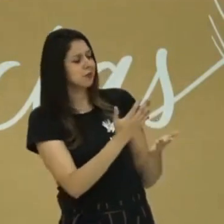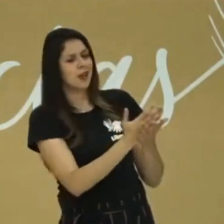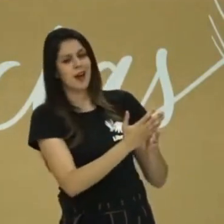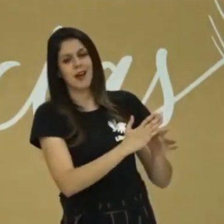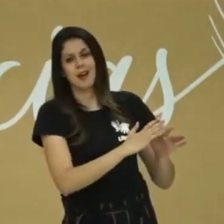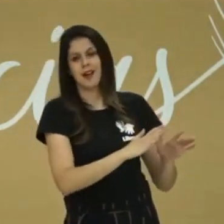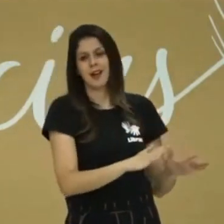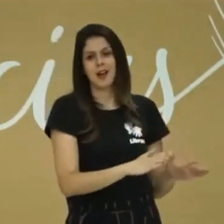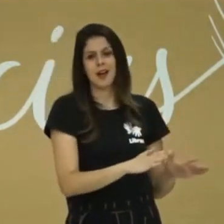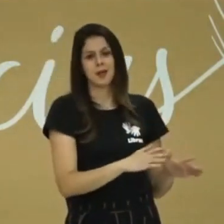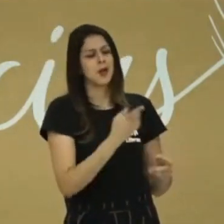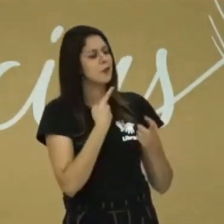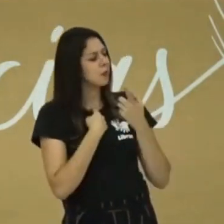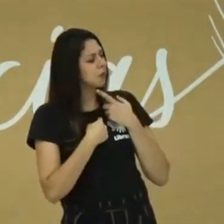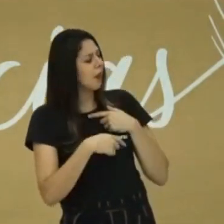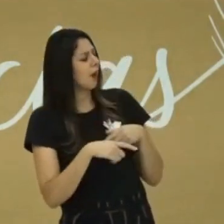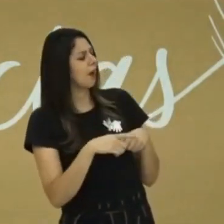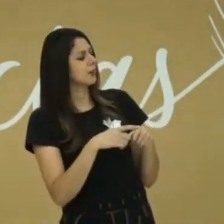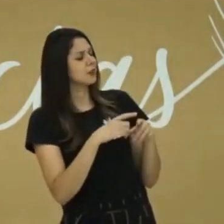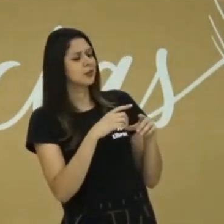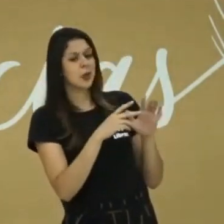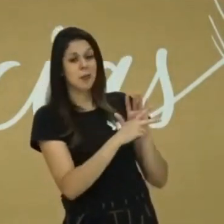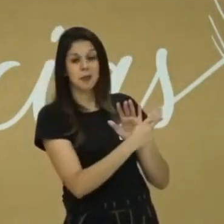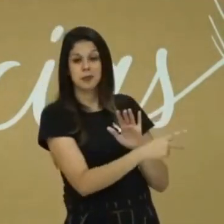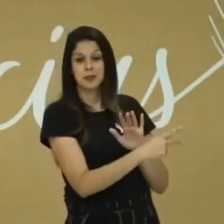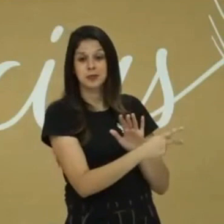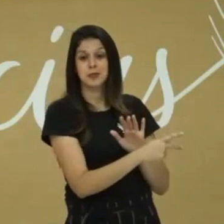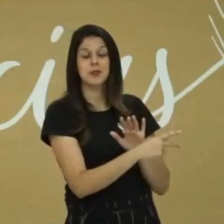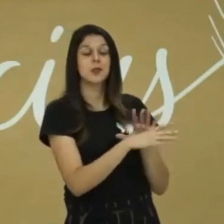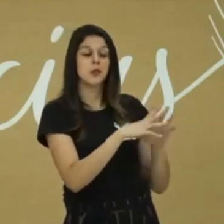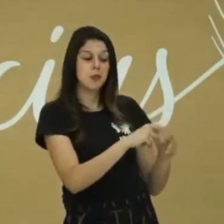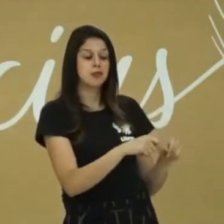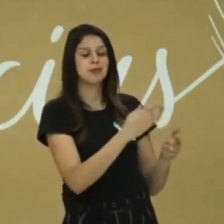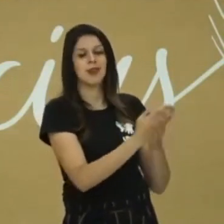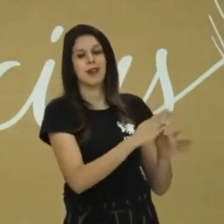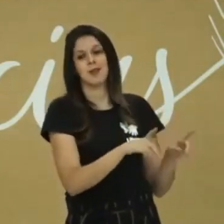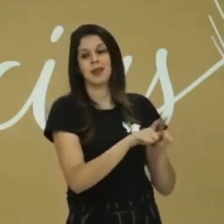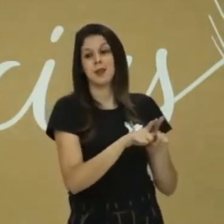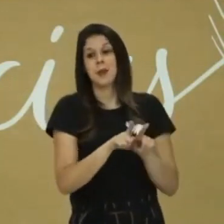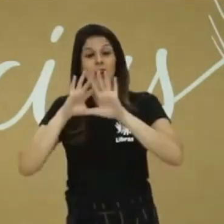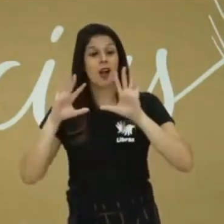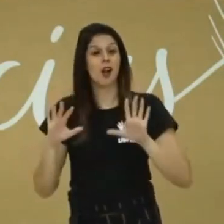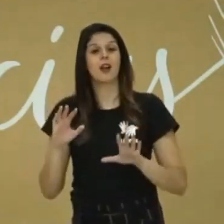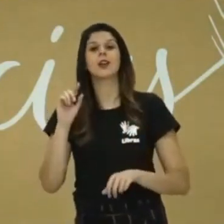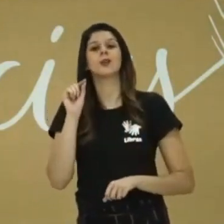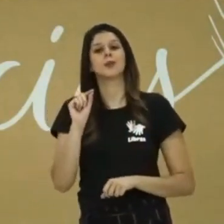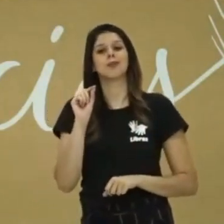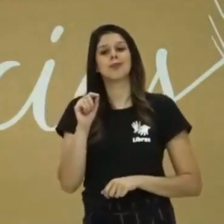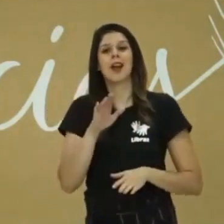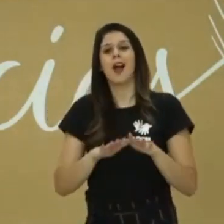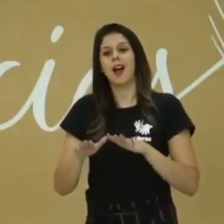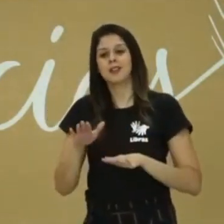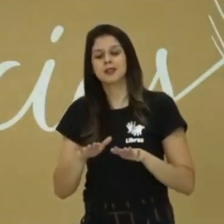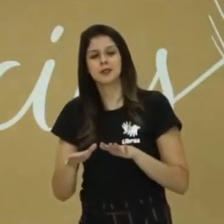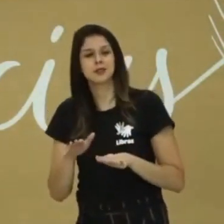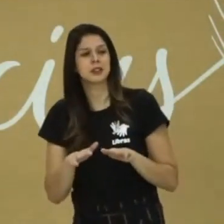toda a sua concupiscência aquele porém que faz a vontade de Deus Permanece eternamente muitas vezes